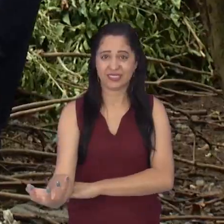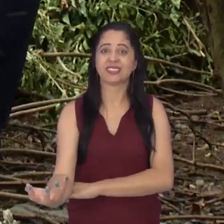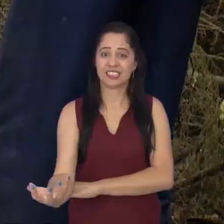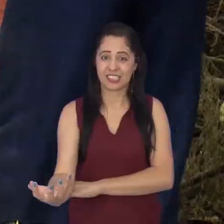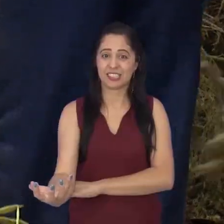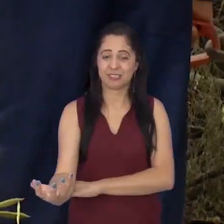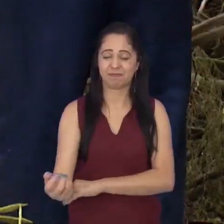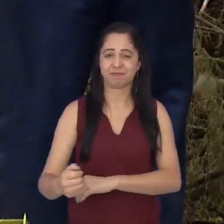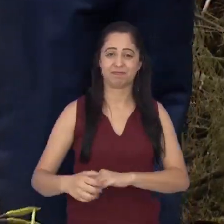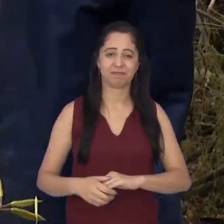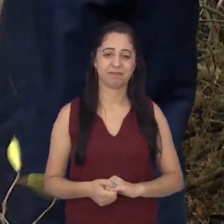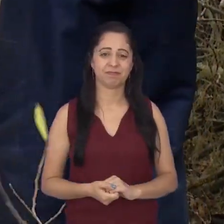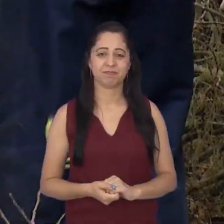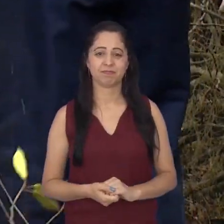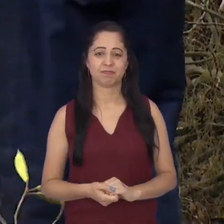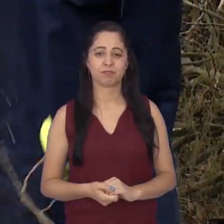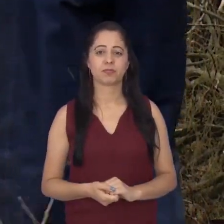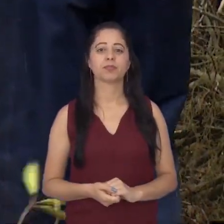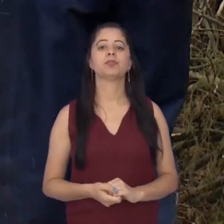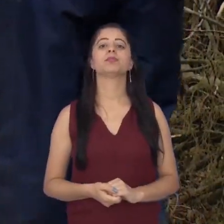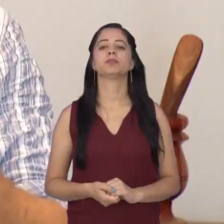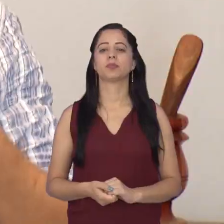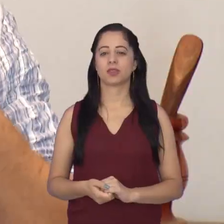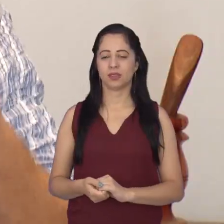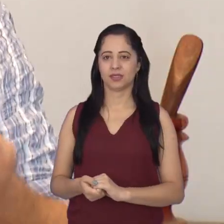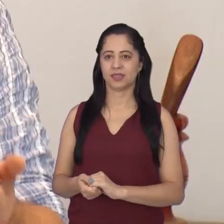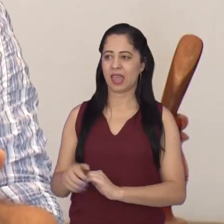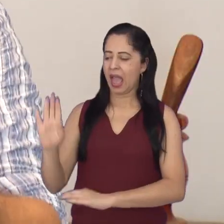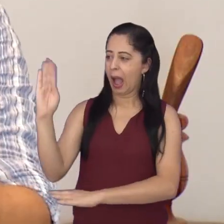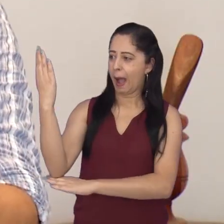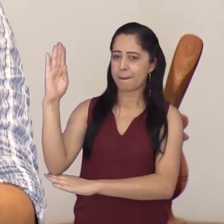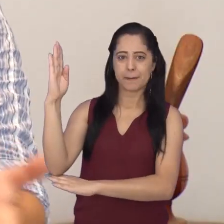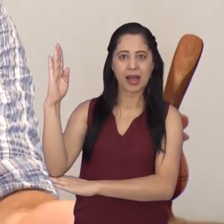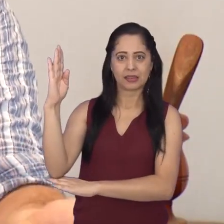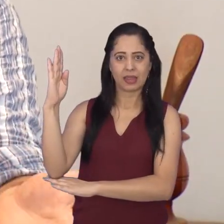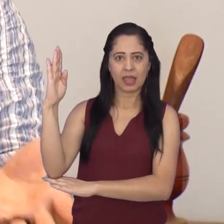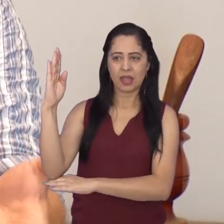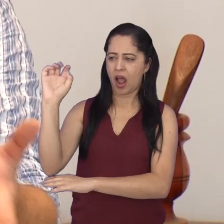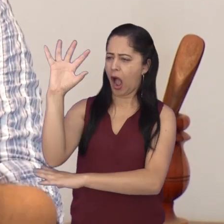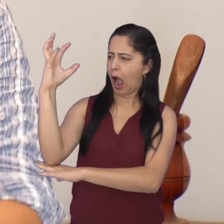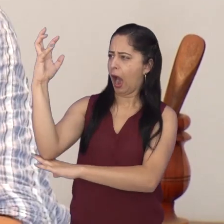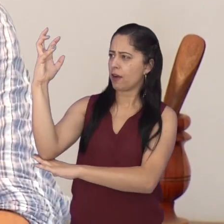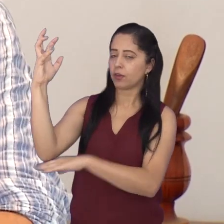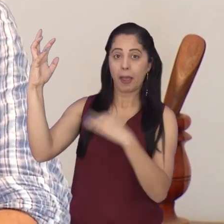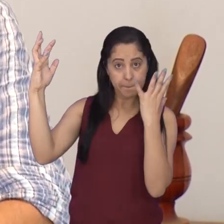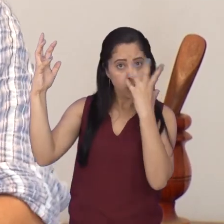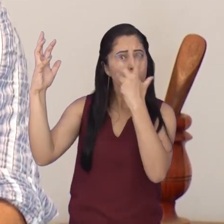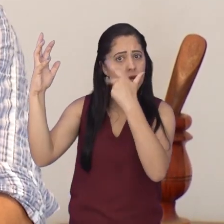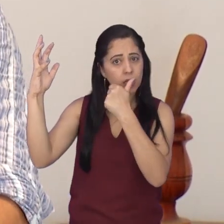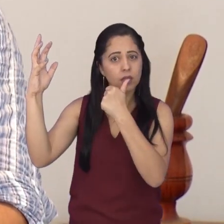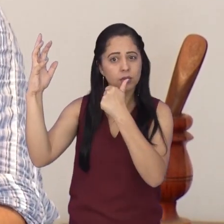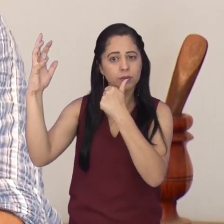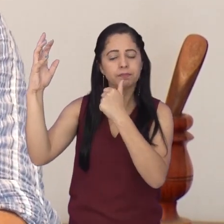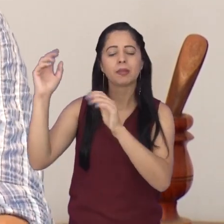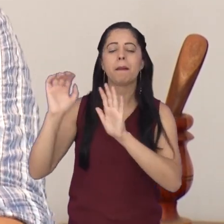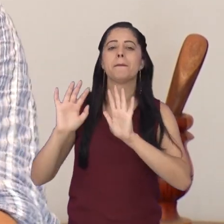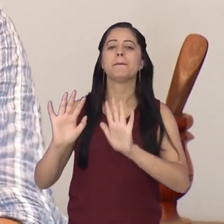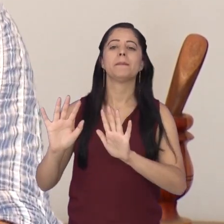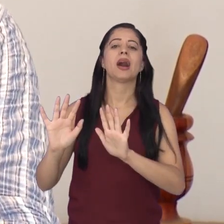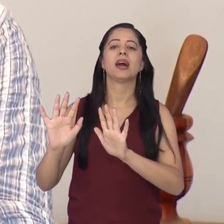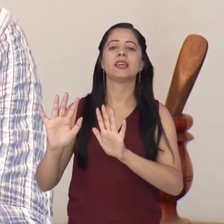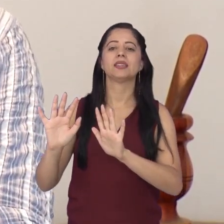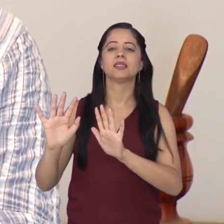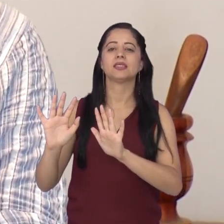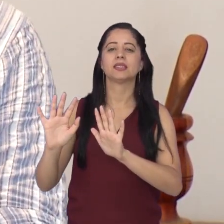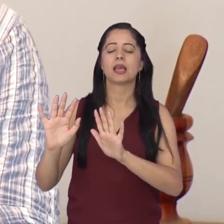fizeram parte da nossa prosa. Por si só, a madeira já traz toda a sua beleza. A partir do